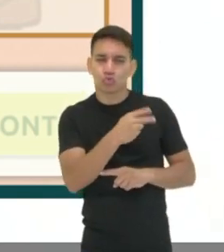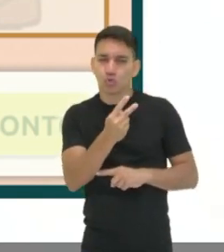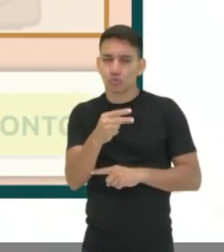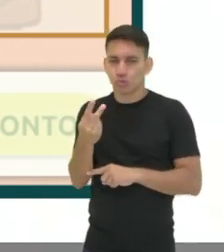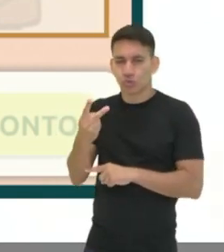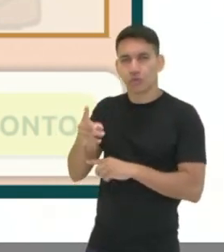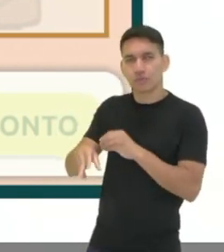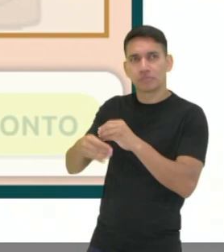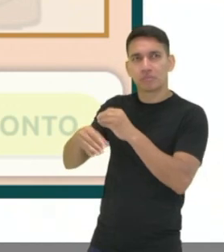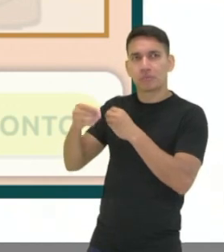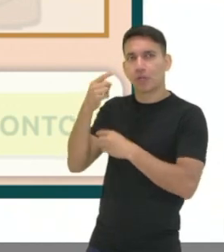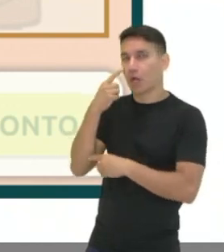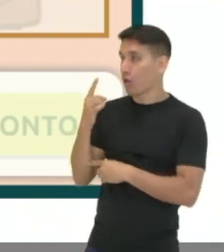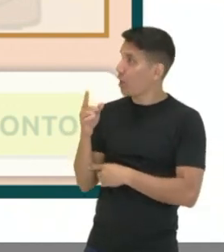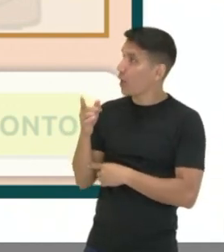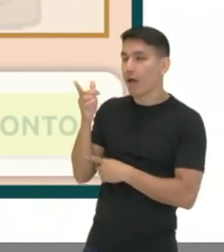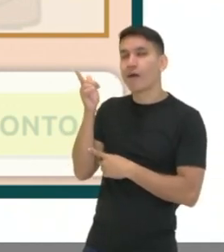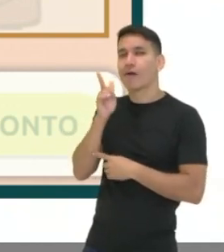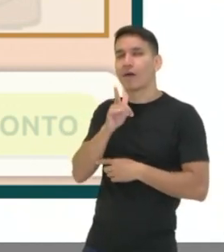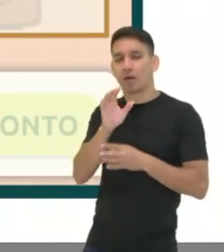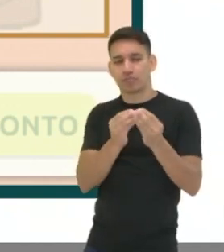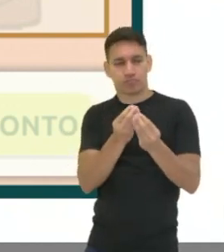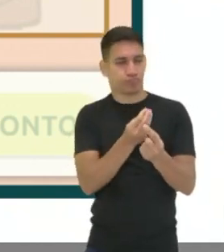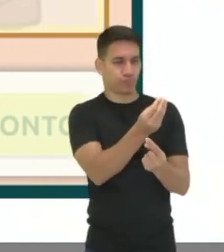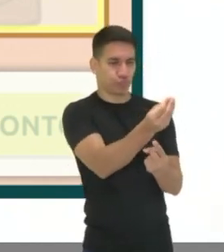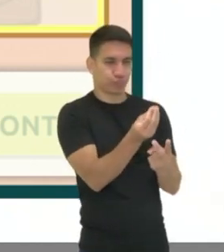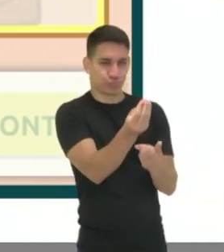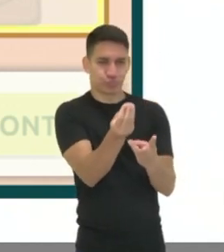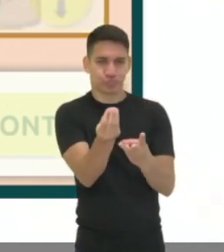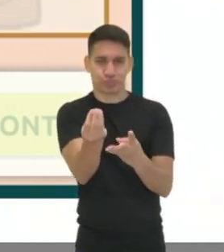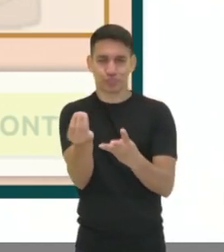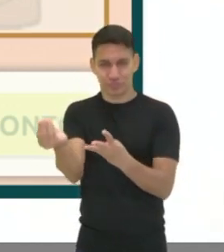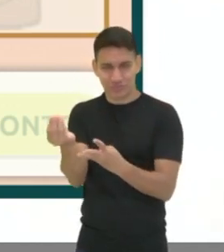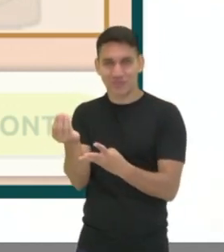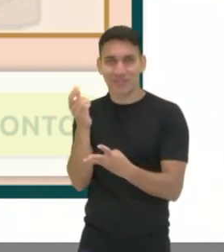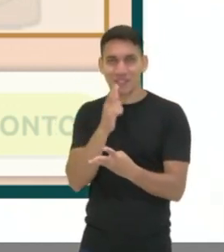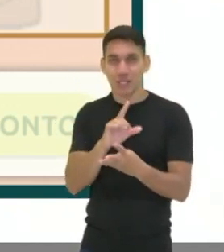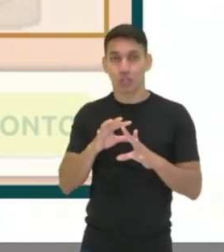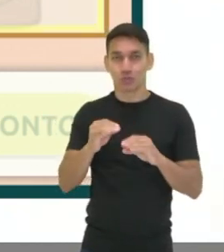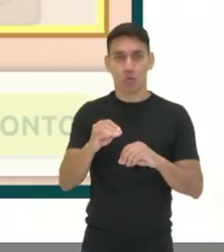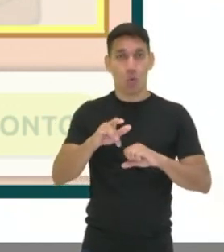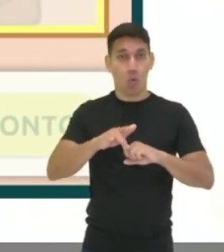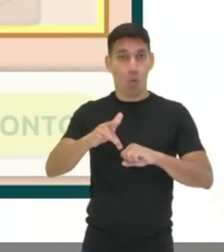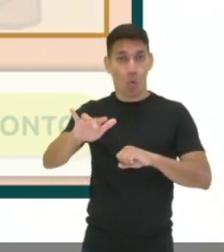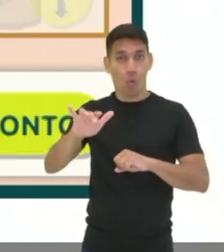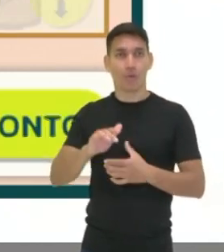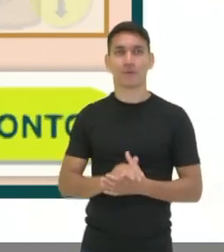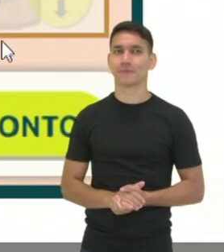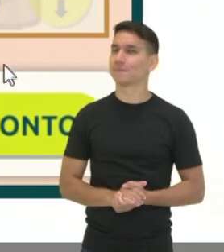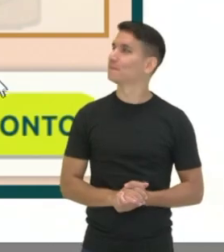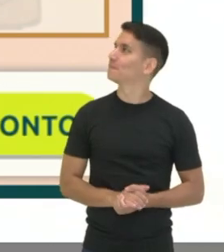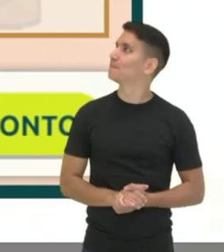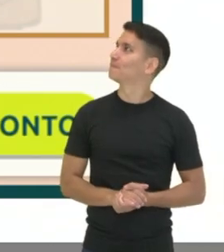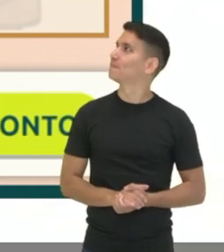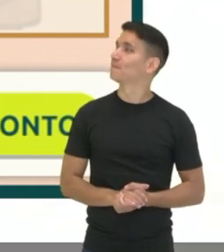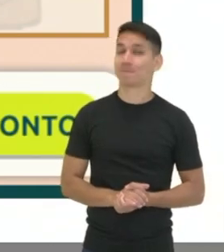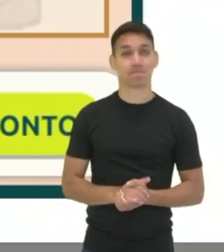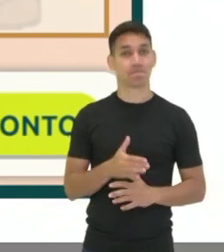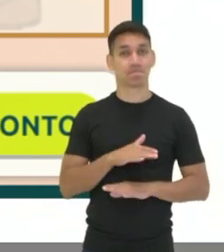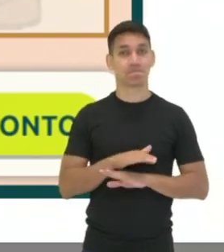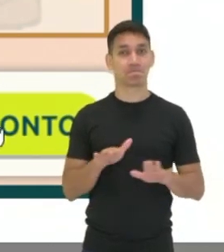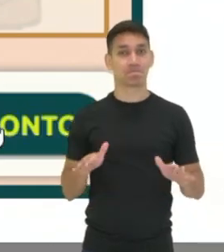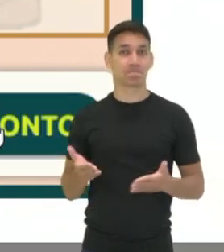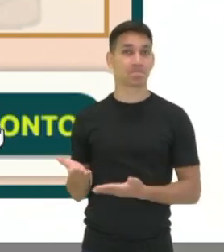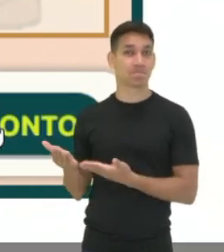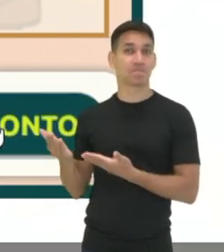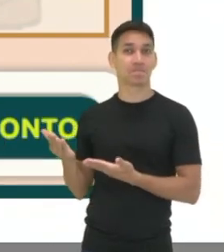certinho, ó, e a gente consegue direcionar essa divisão em barrinhas de ouro ali, né, para esse ouro preto. Prontinho, né?